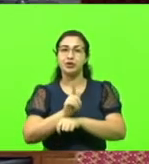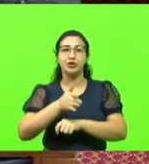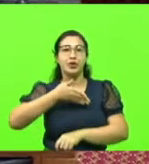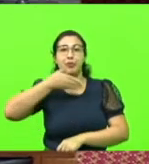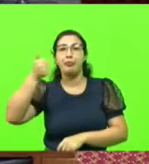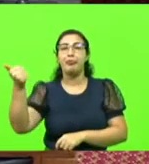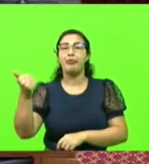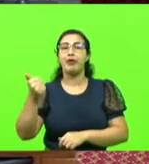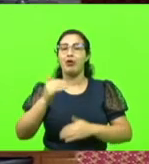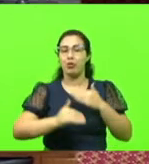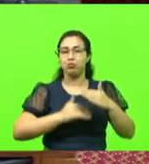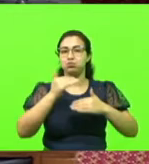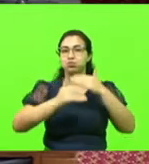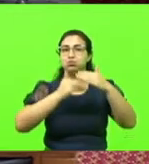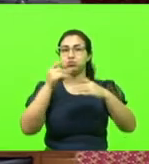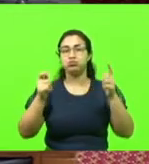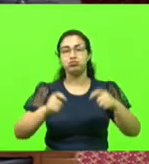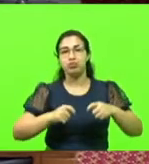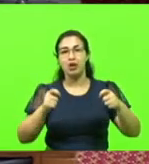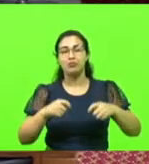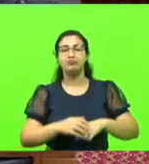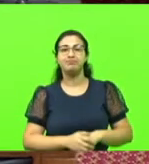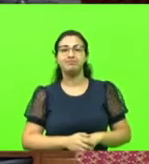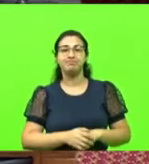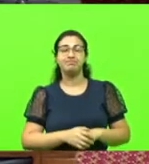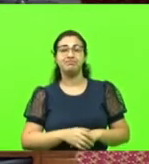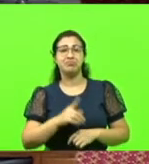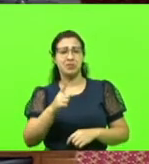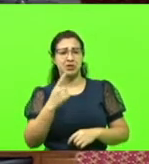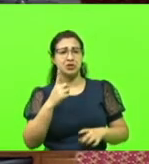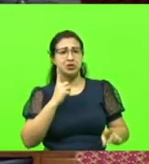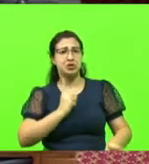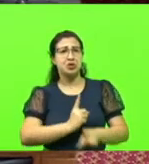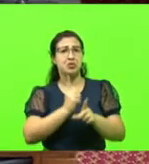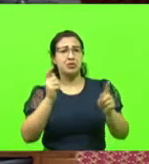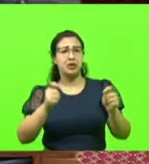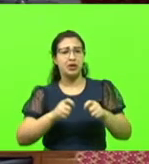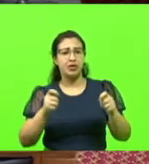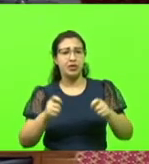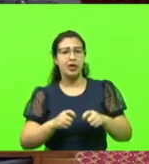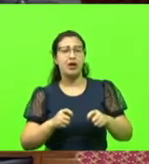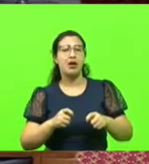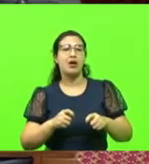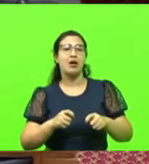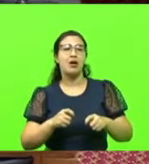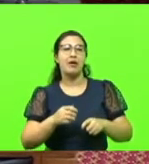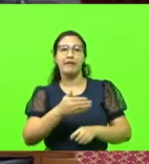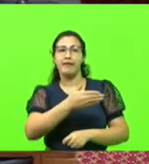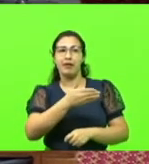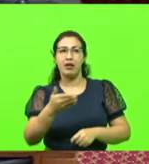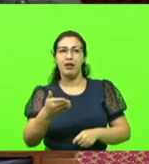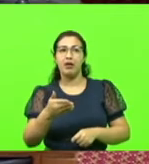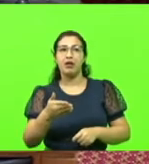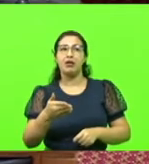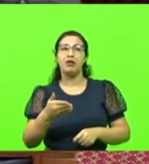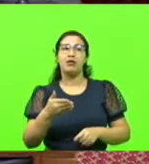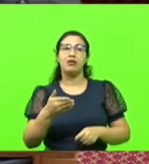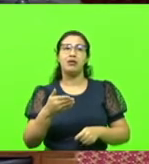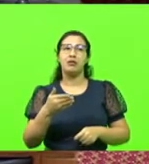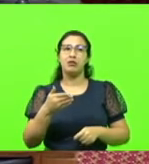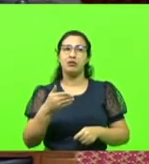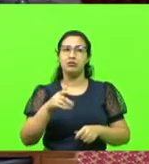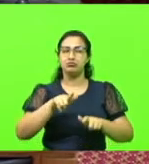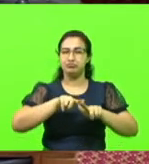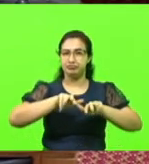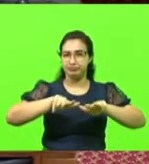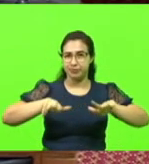se desenvolver. É um modelo que vamos encontrar nas nossas cooperativas e mesmo